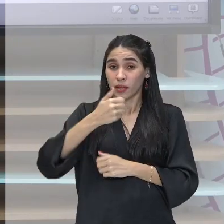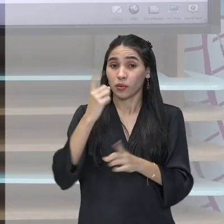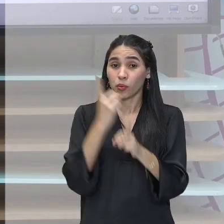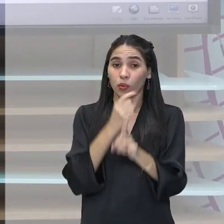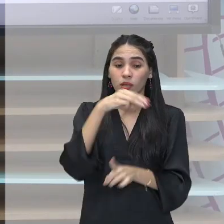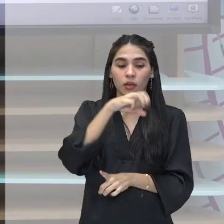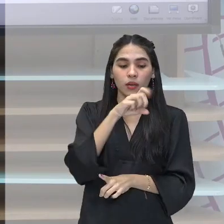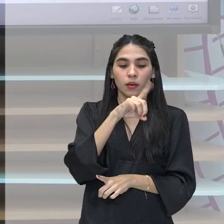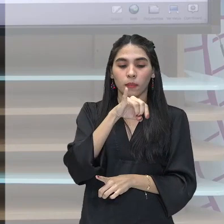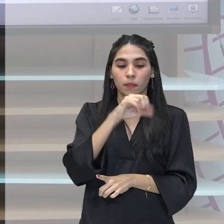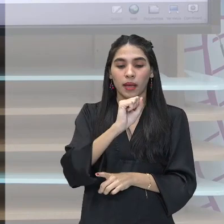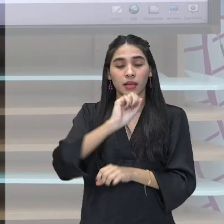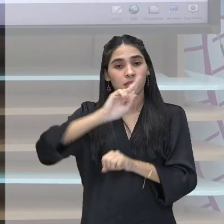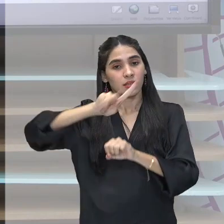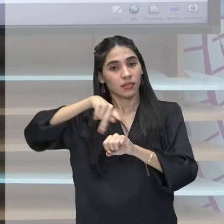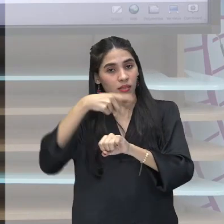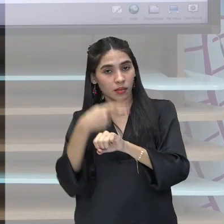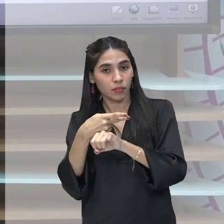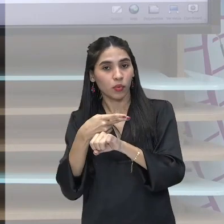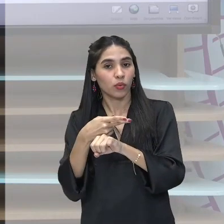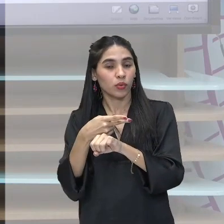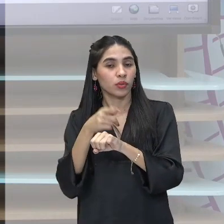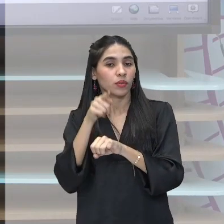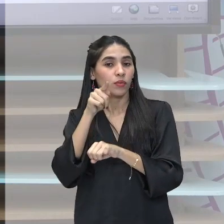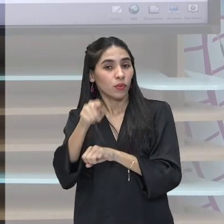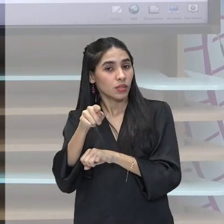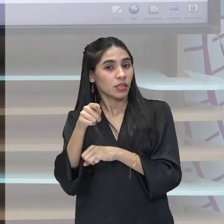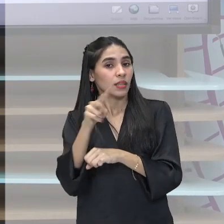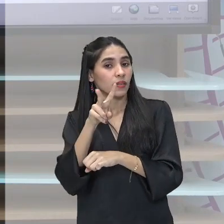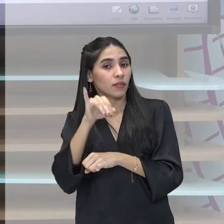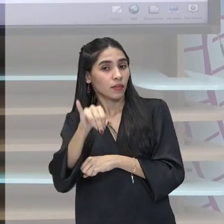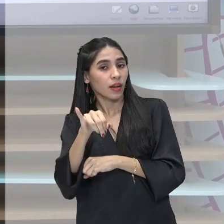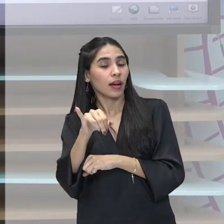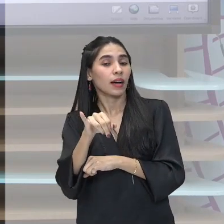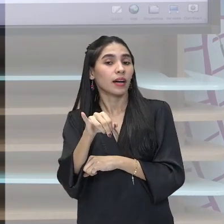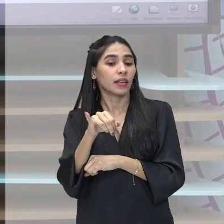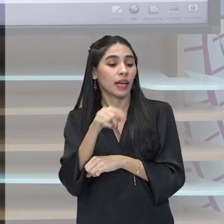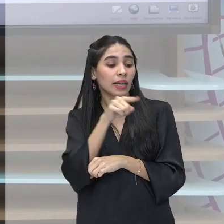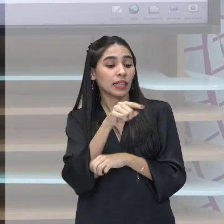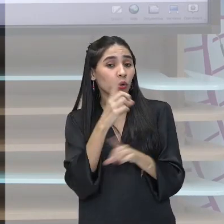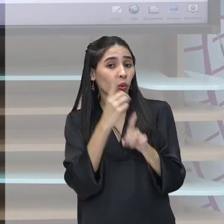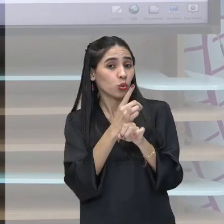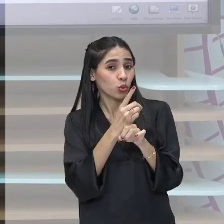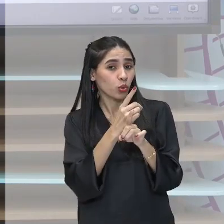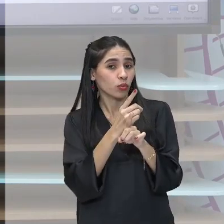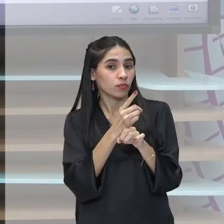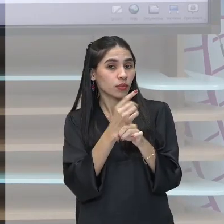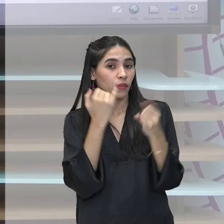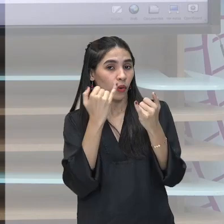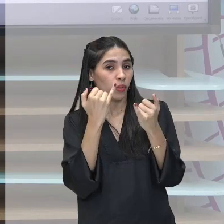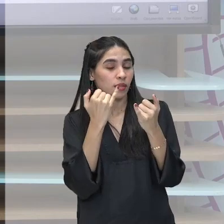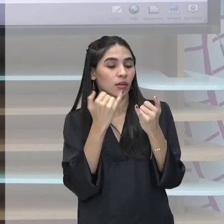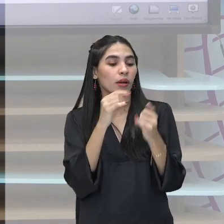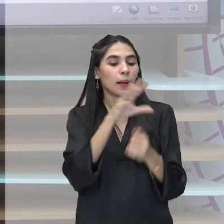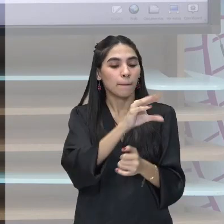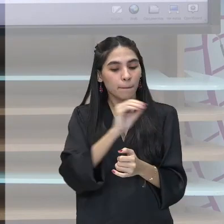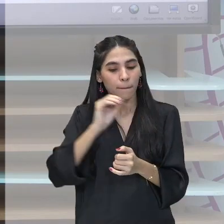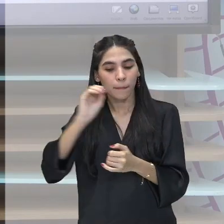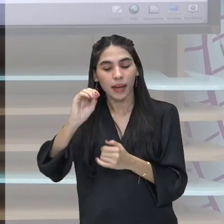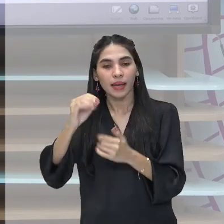média, depois você vai pegar o teu dado menos a média elevado ao quadrado, e